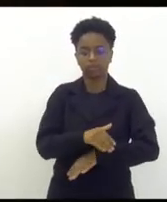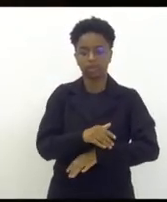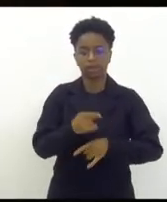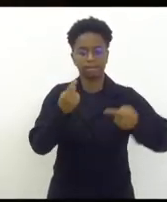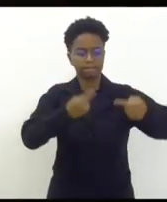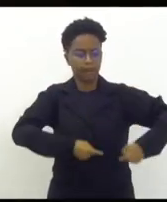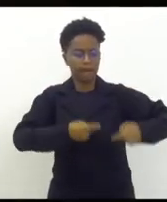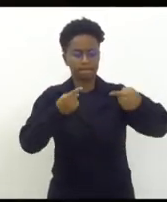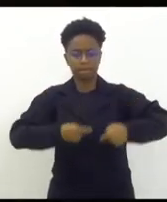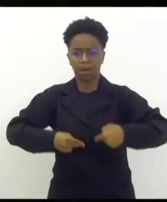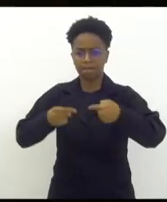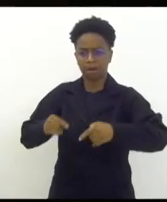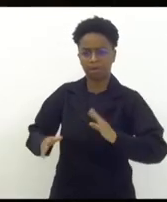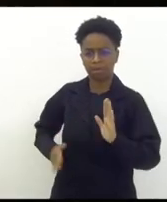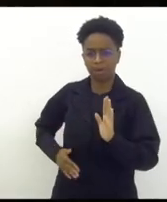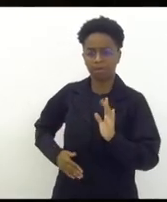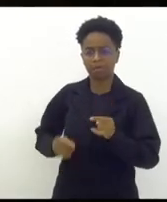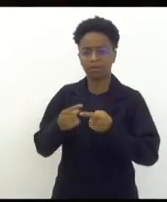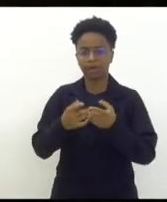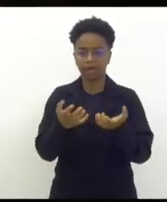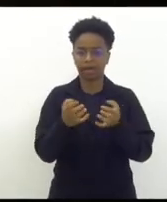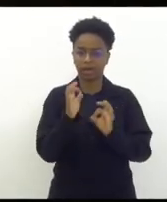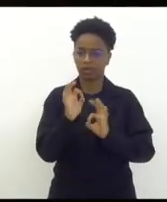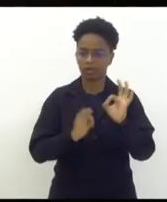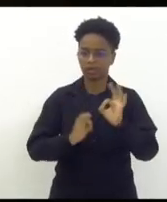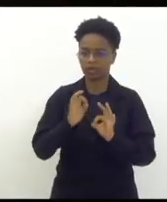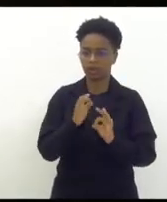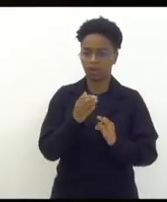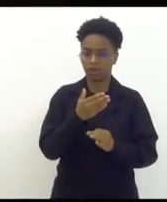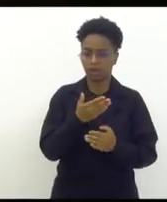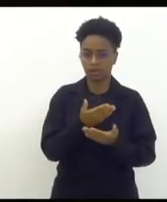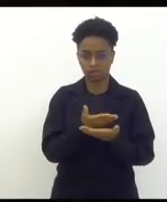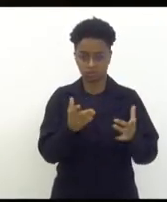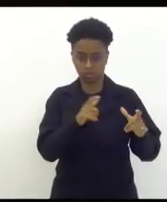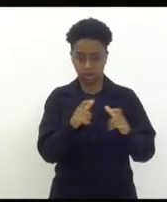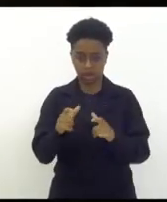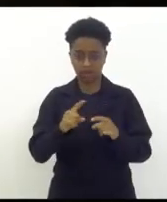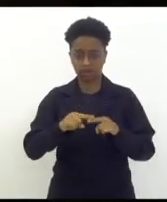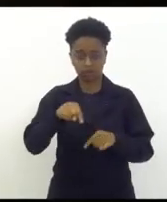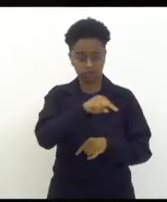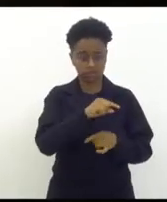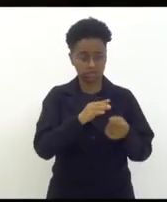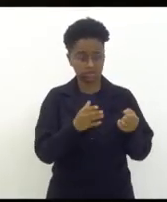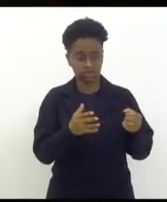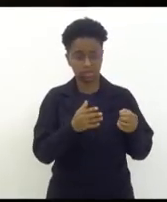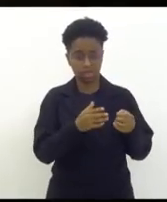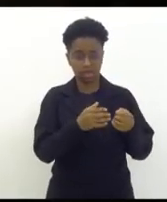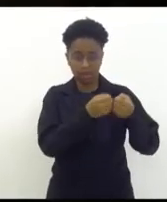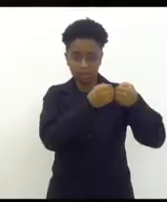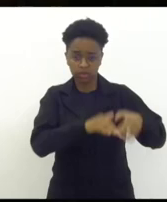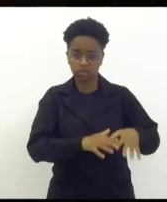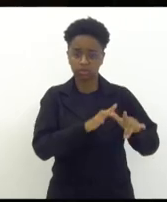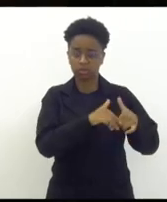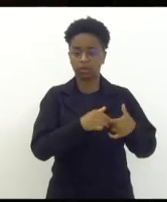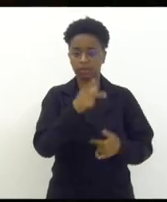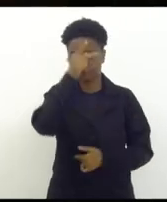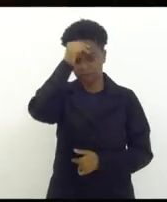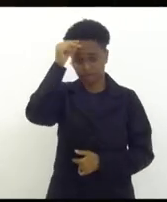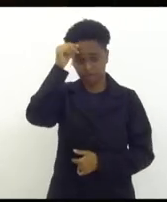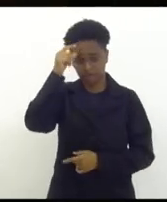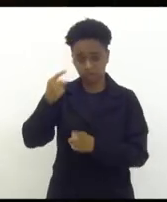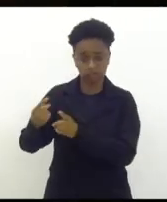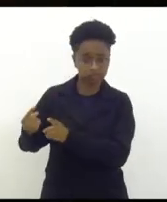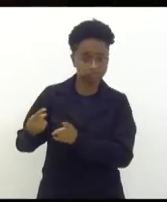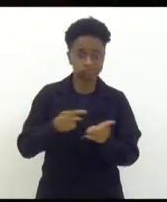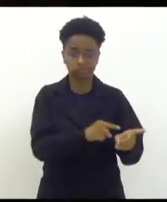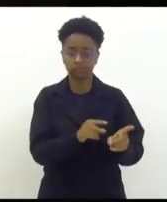criminalidade em prol da ordem pública está sendo achincalhado por esse prefeito que é inimigo da guarda